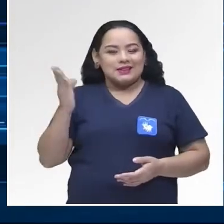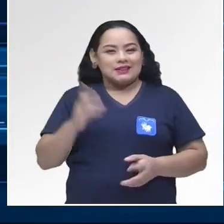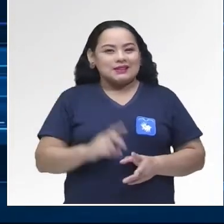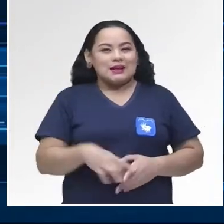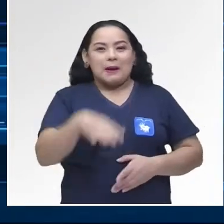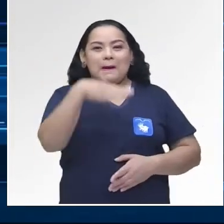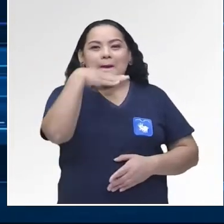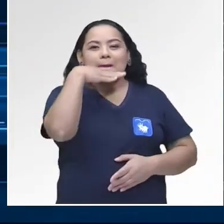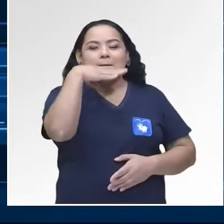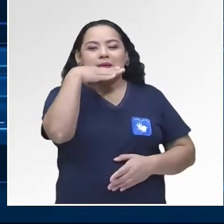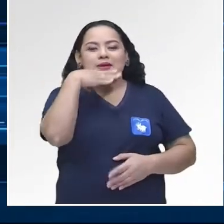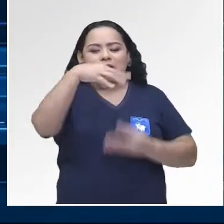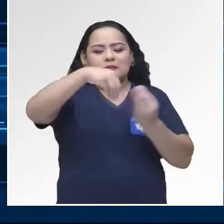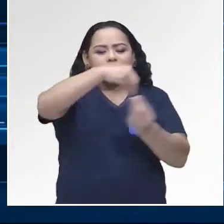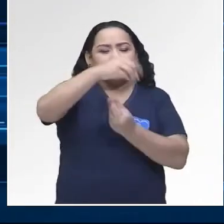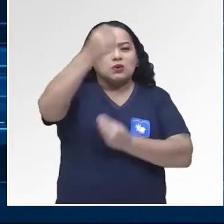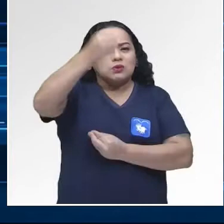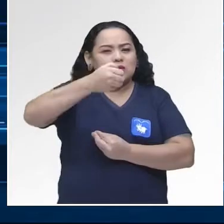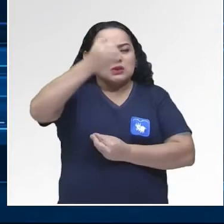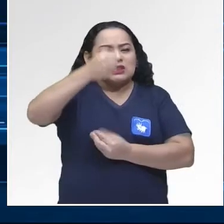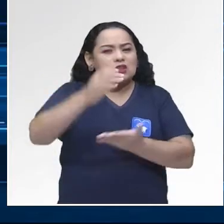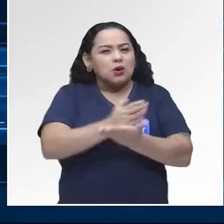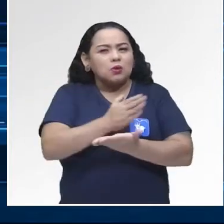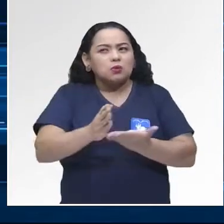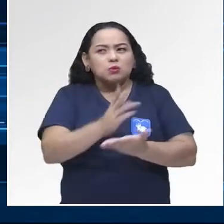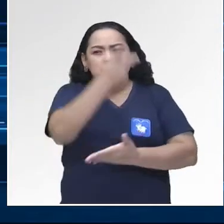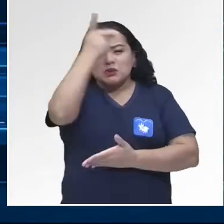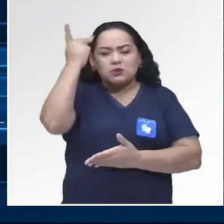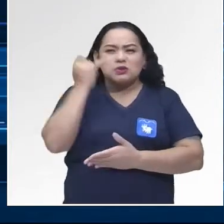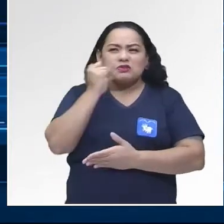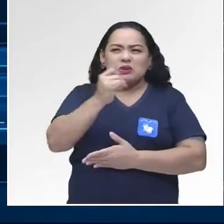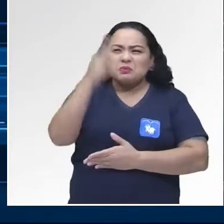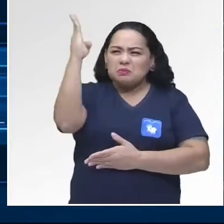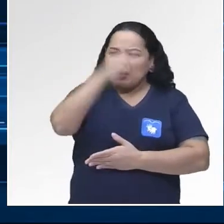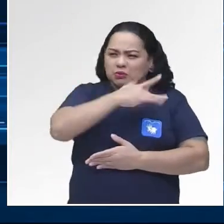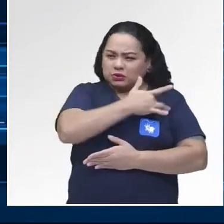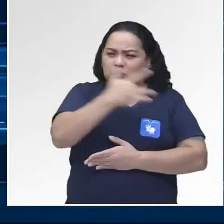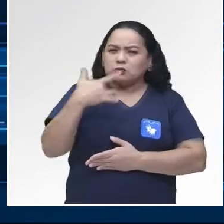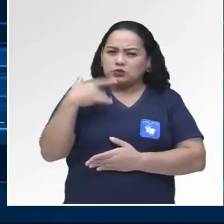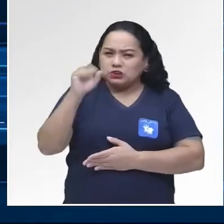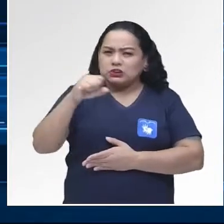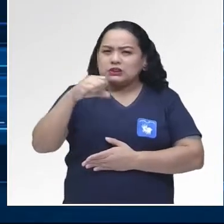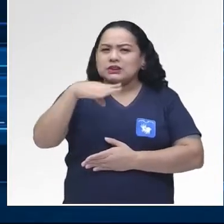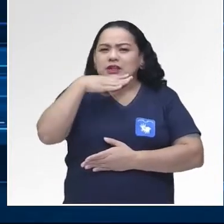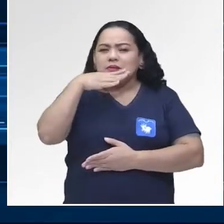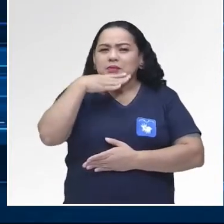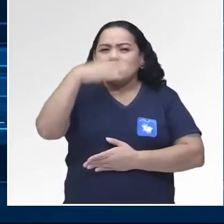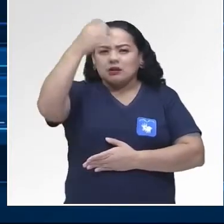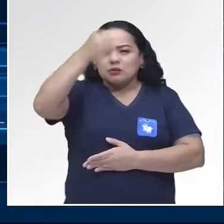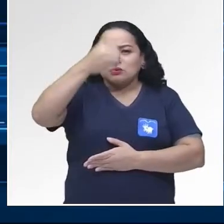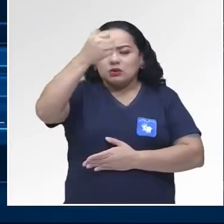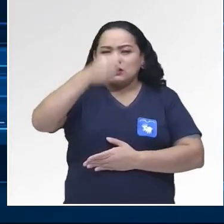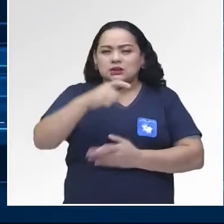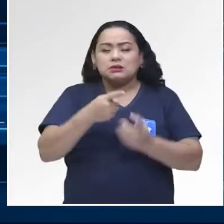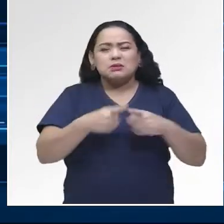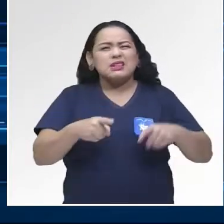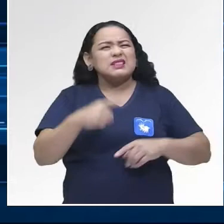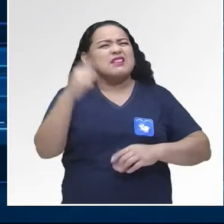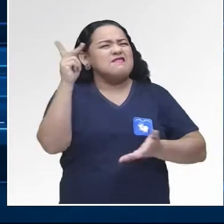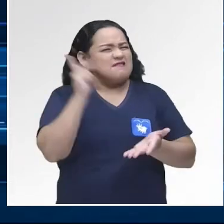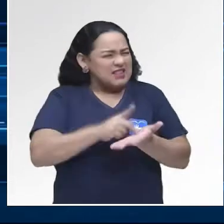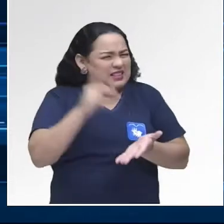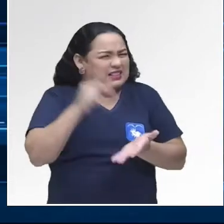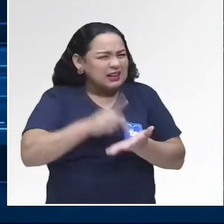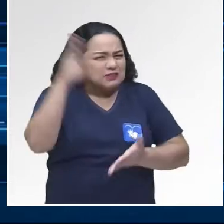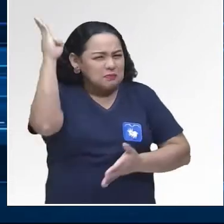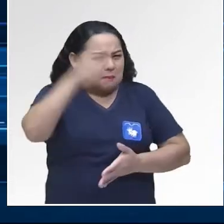leite. Algumas pessoas dizem que manga com leite faz mal. Mas será que faz mal? E por que faz